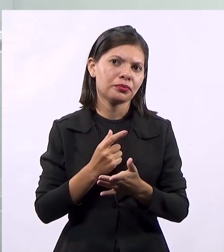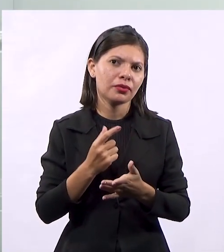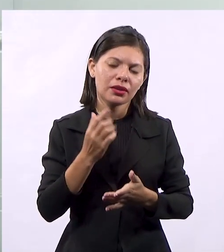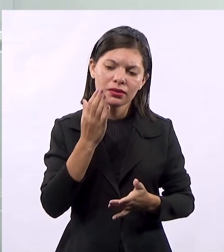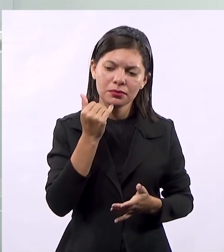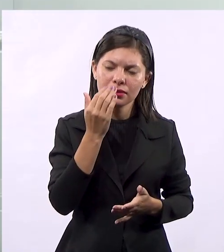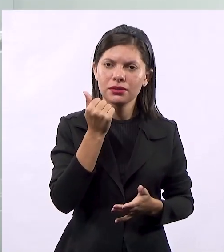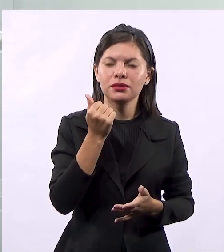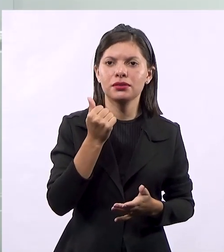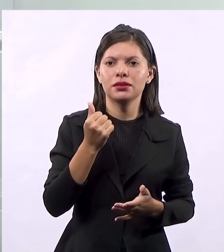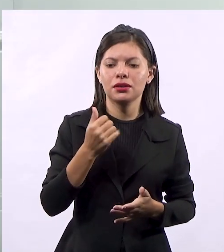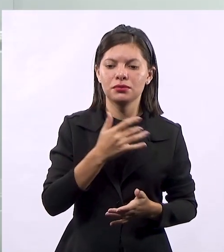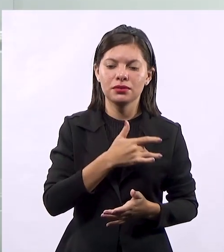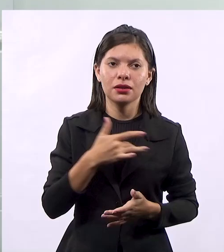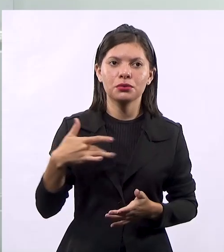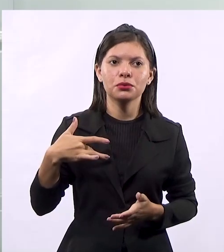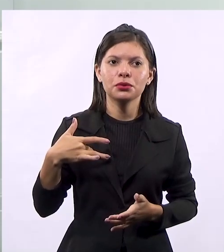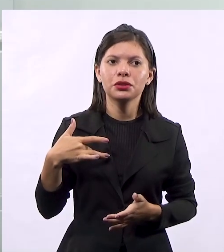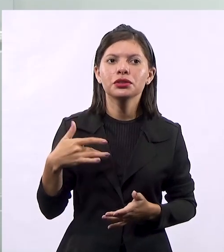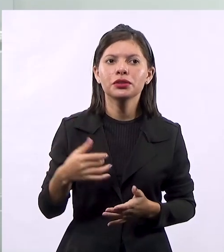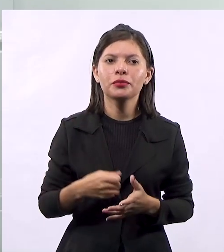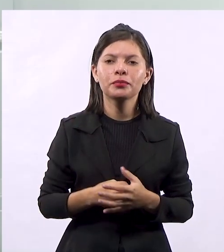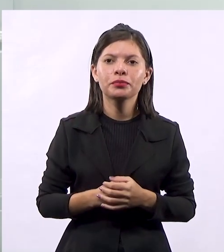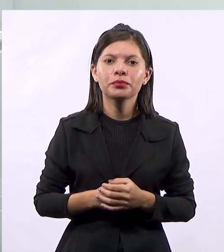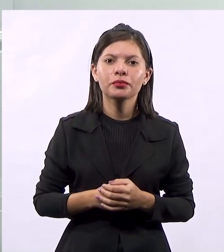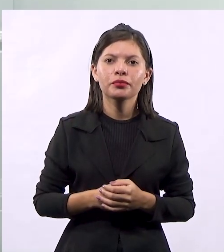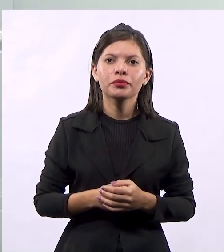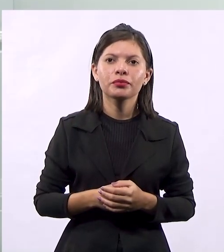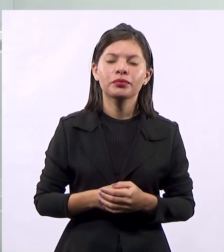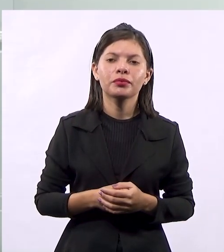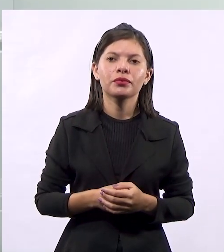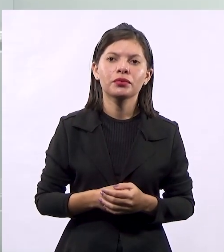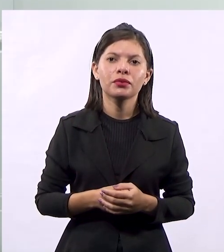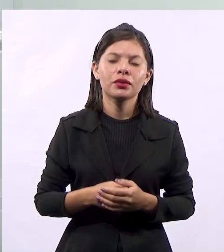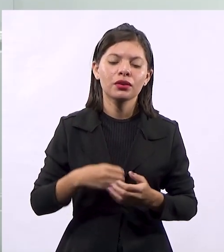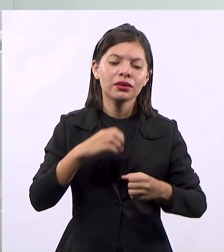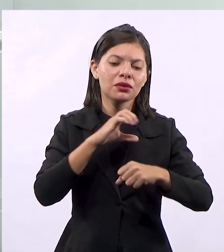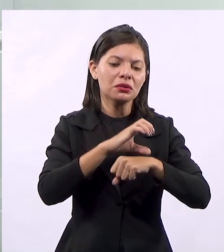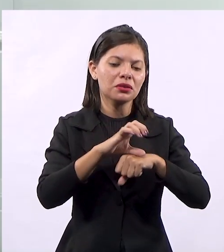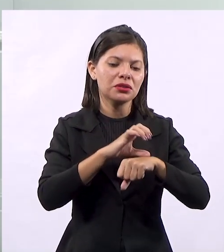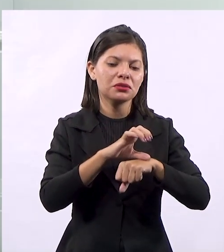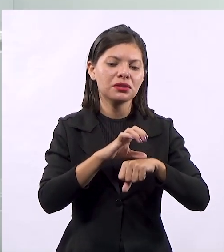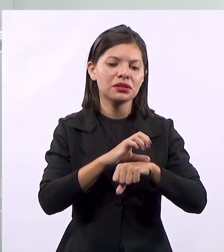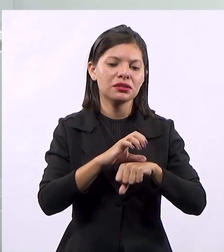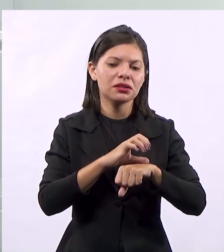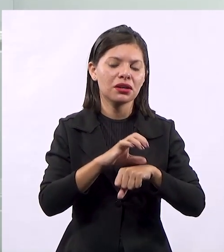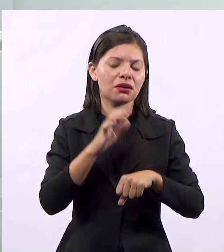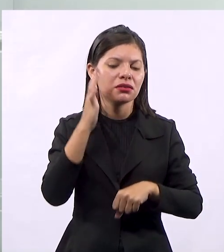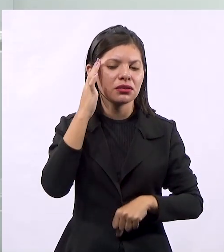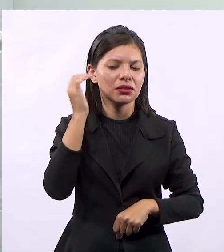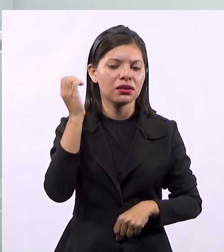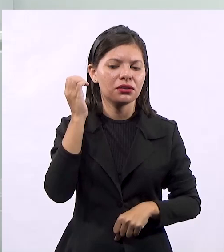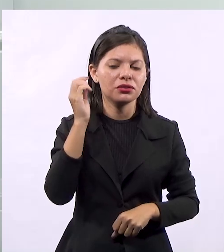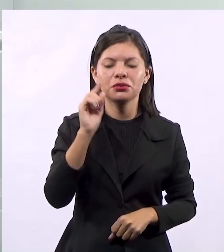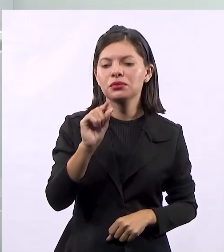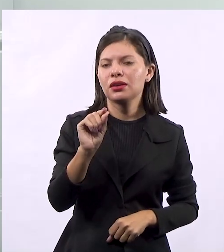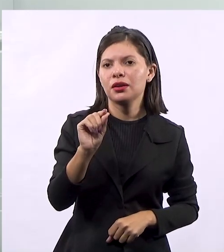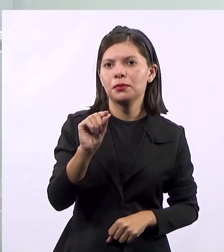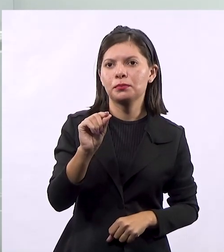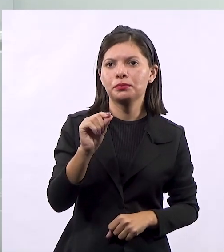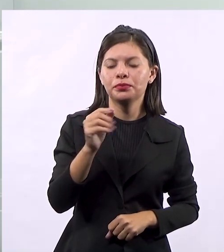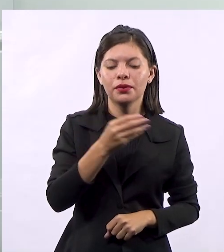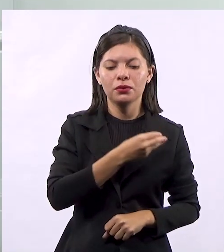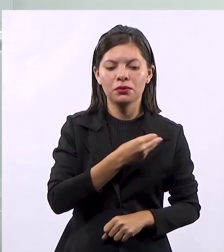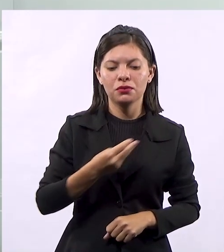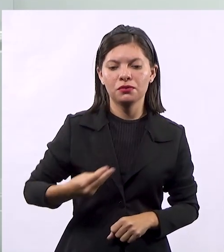o material escolar, ou seja, o livro didático, a alimentação, a saúde, são formas que a